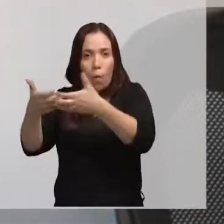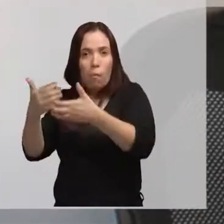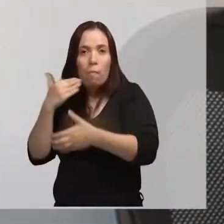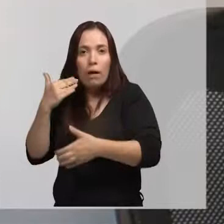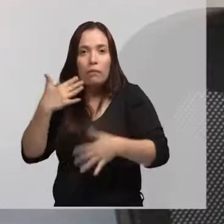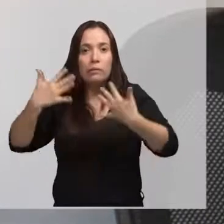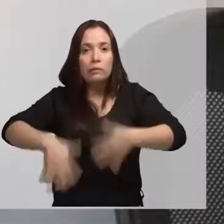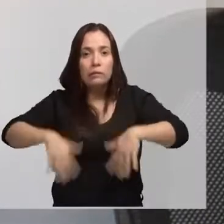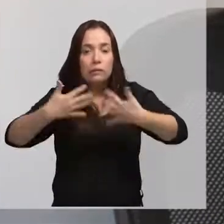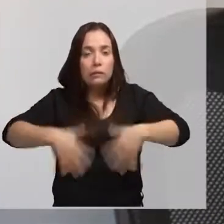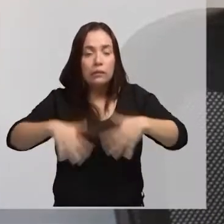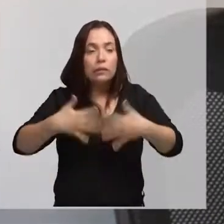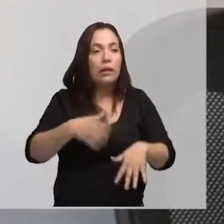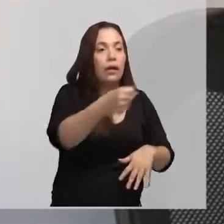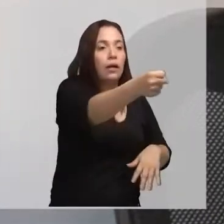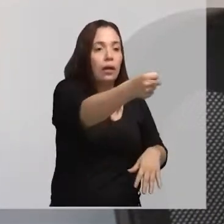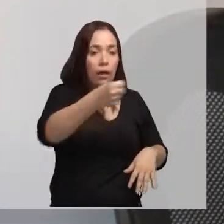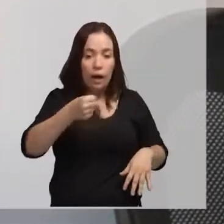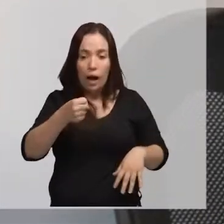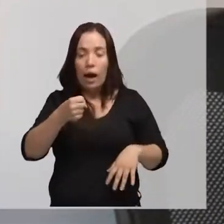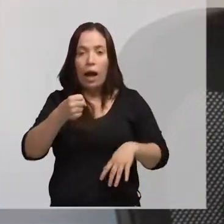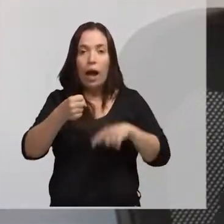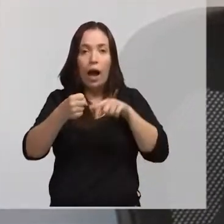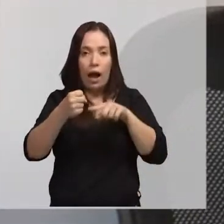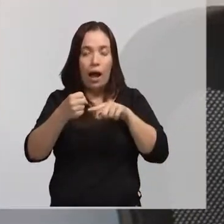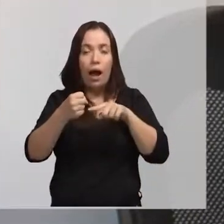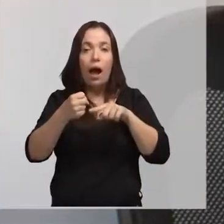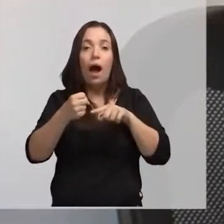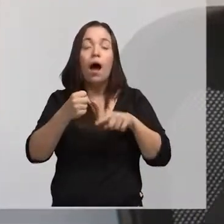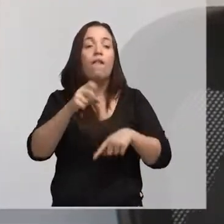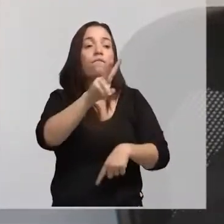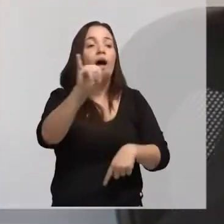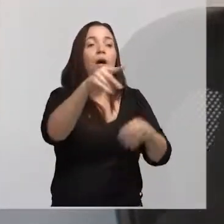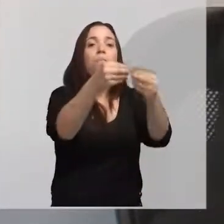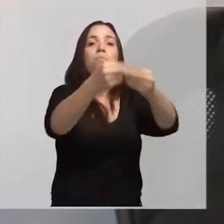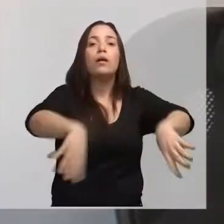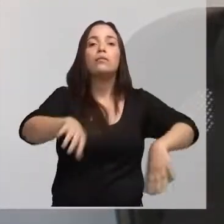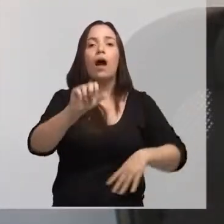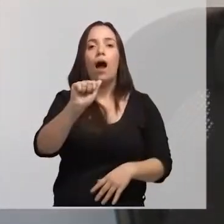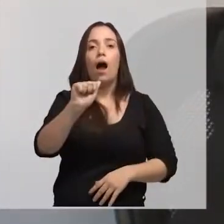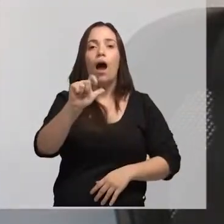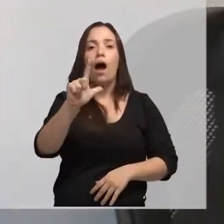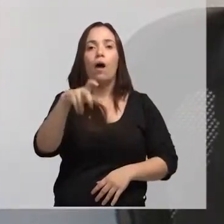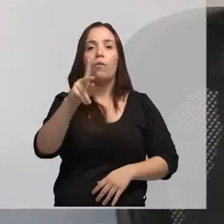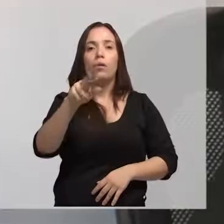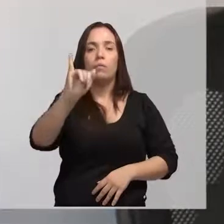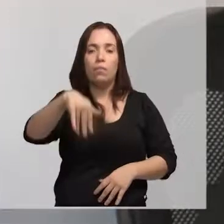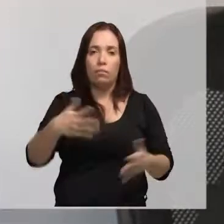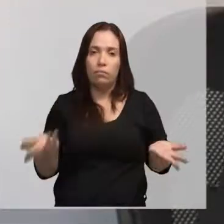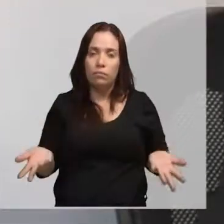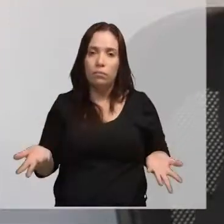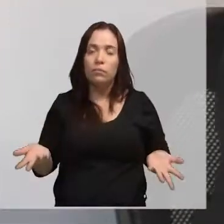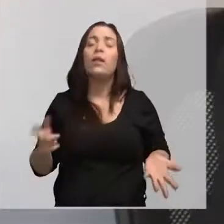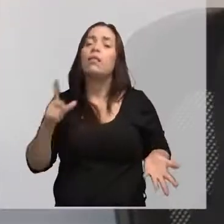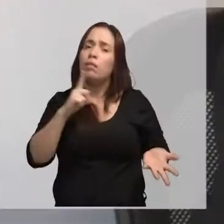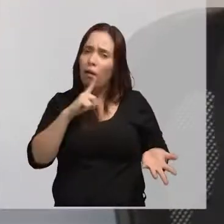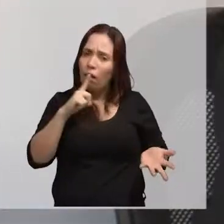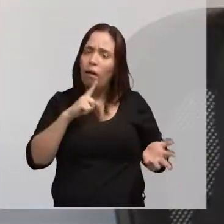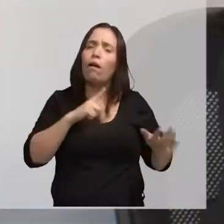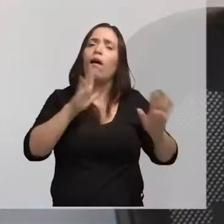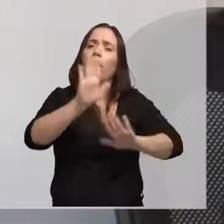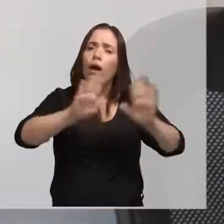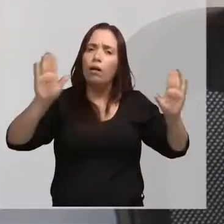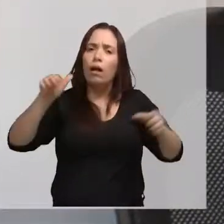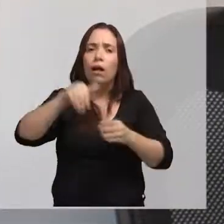figura de Geraldo Alckmin. A história de que não há hoje um candidato de centro, eu acho que há. O candidato de